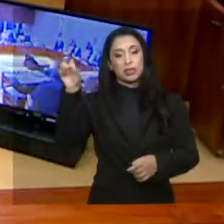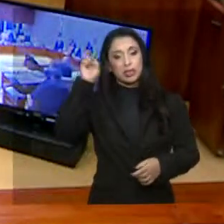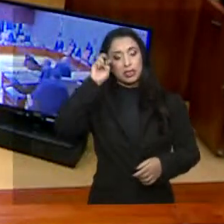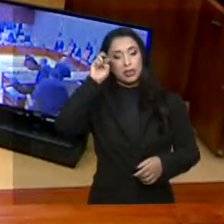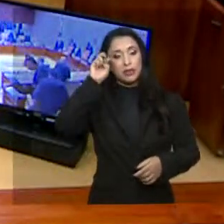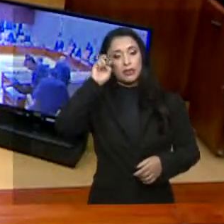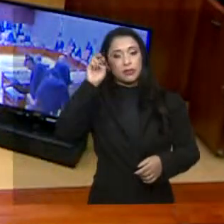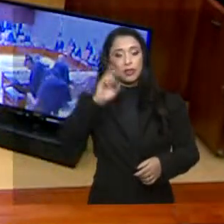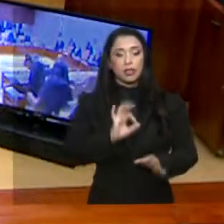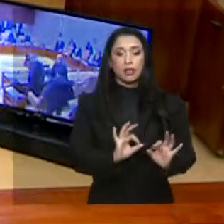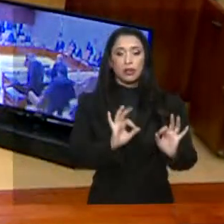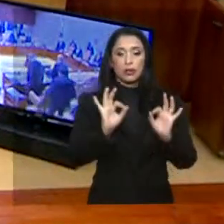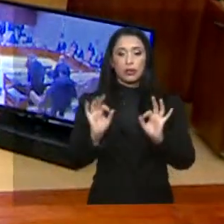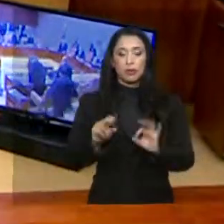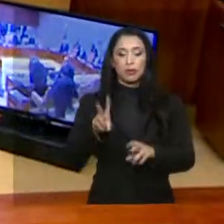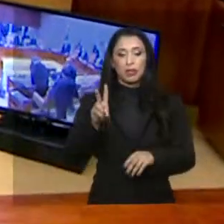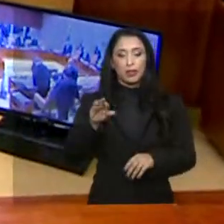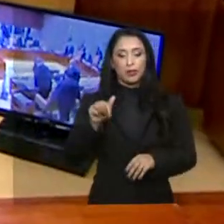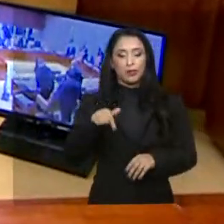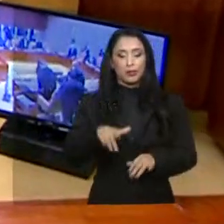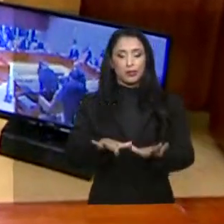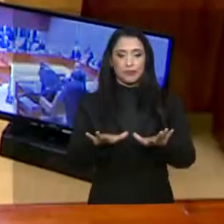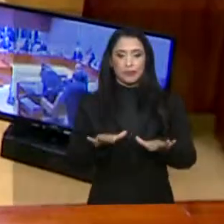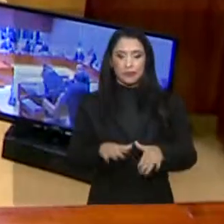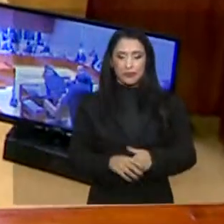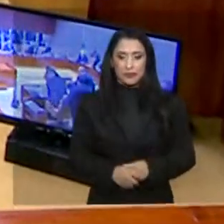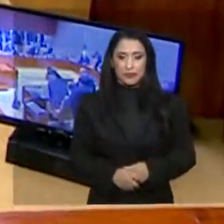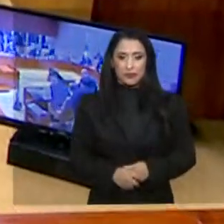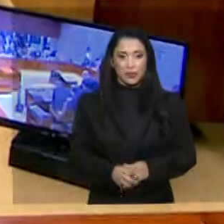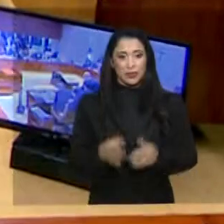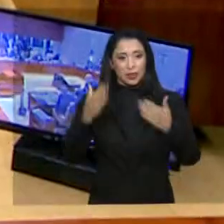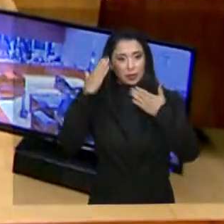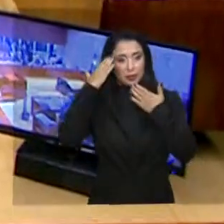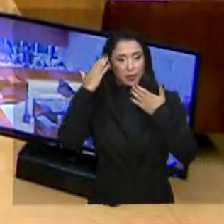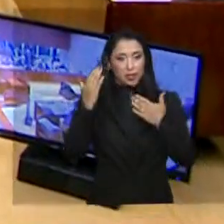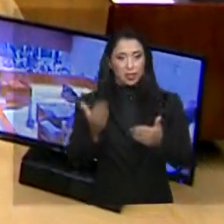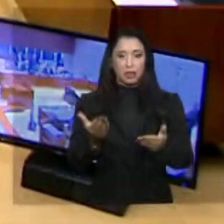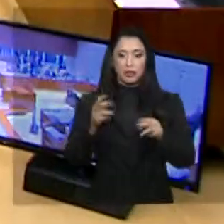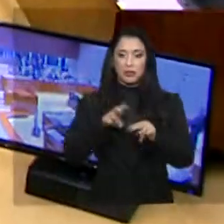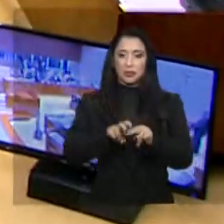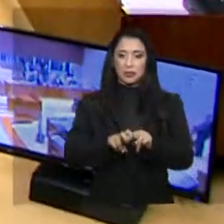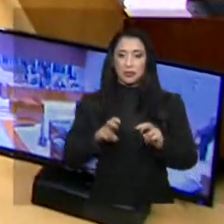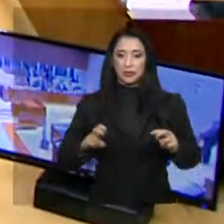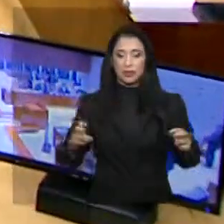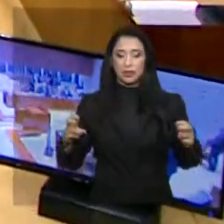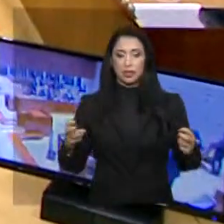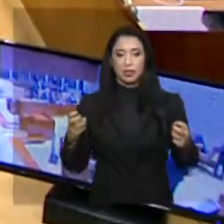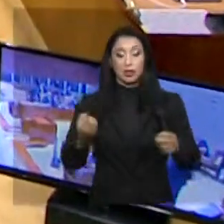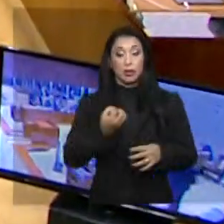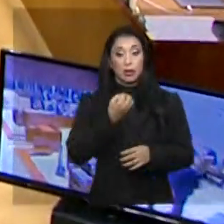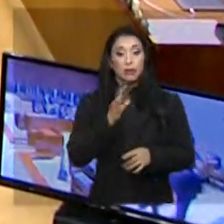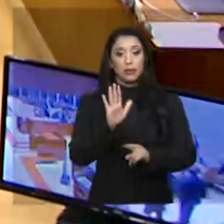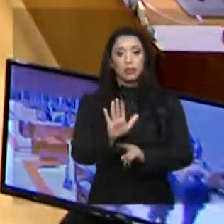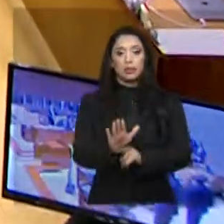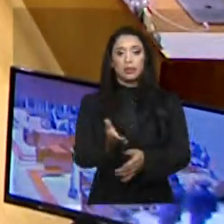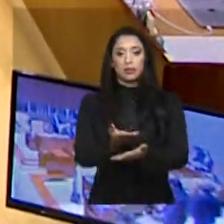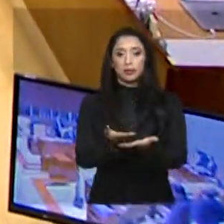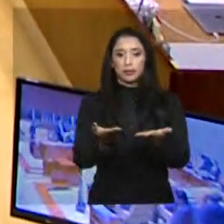que você acompanha agora ao vivo, direto do plenário. Obrigada, podemos nos sentar. Uma boa tarde a